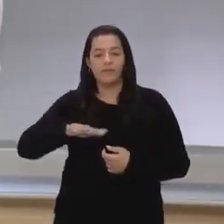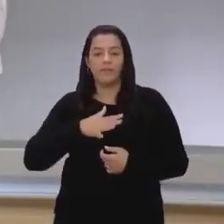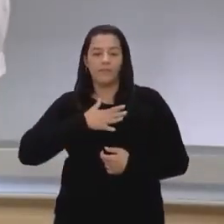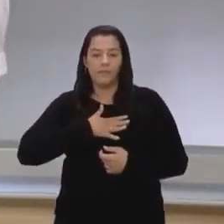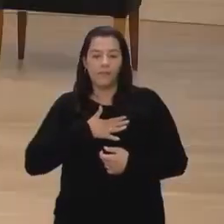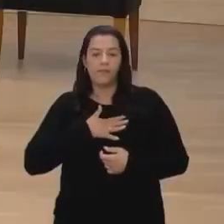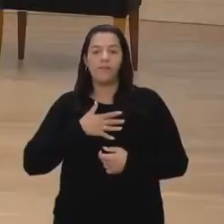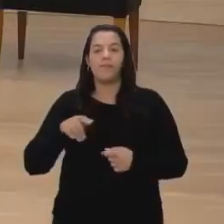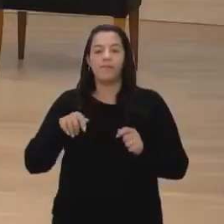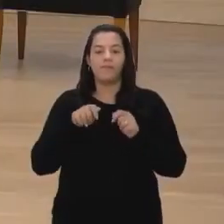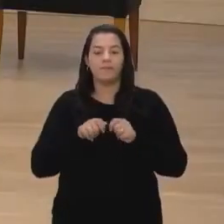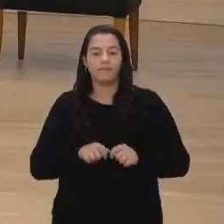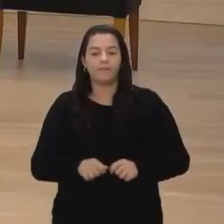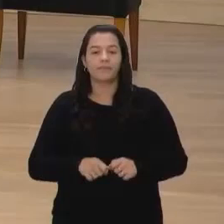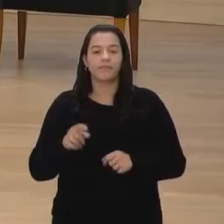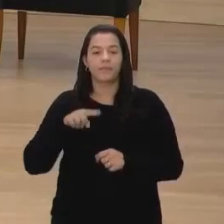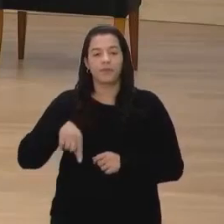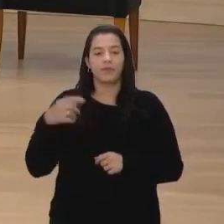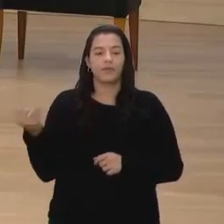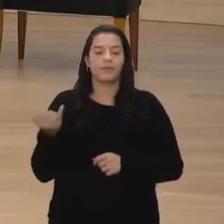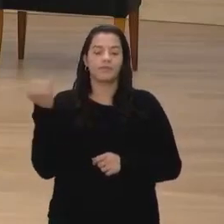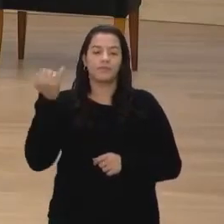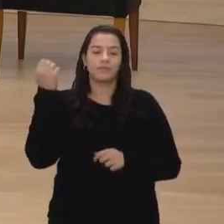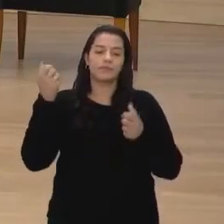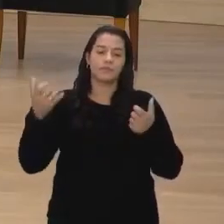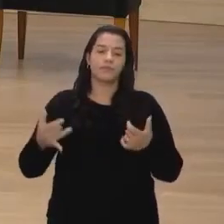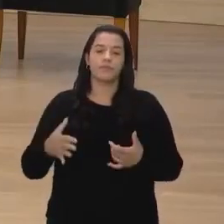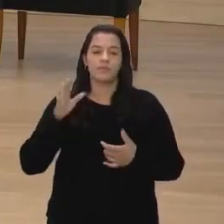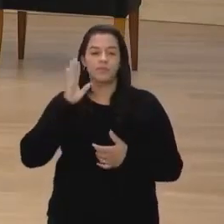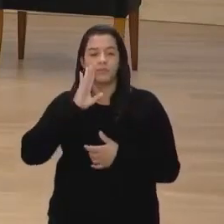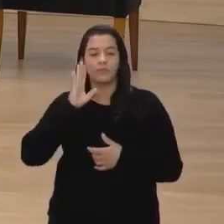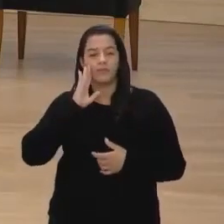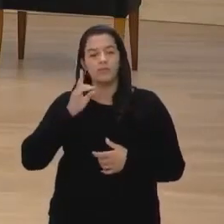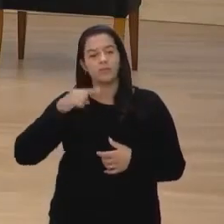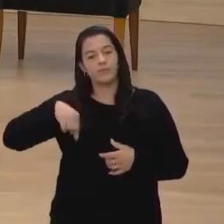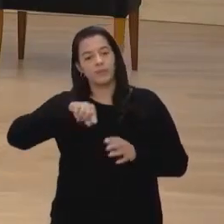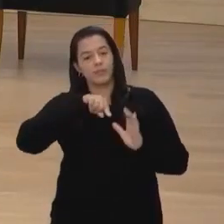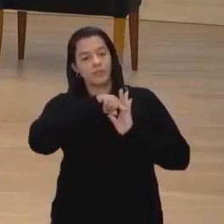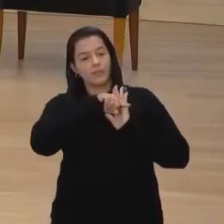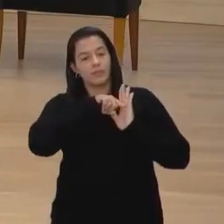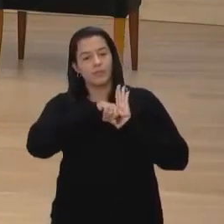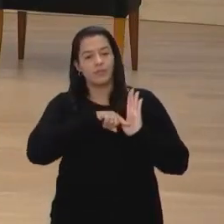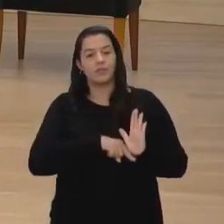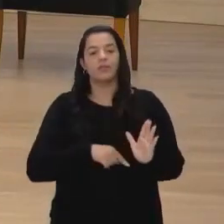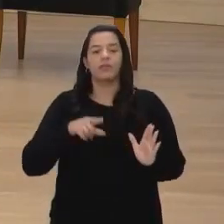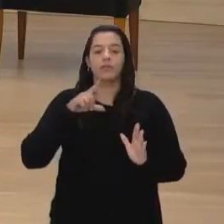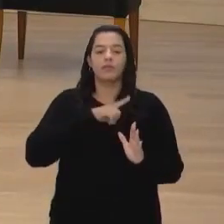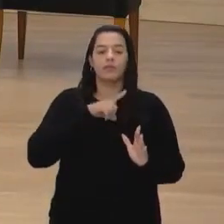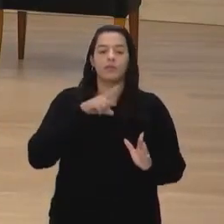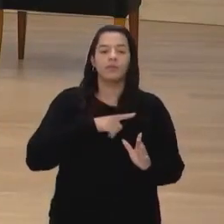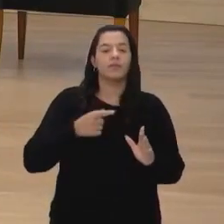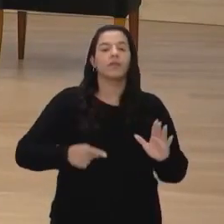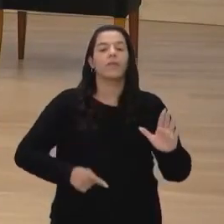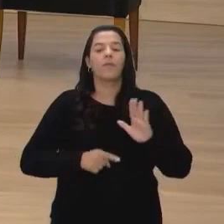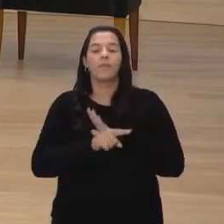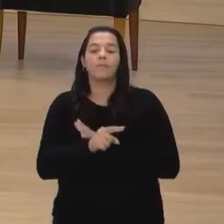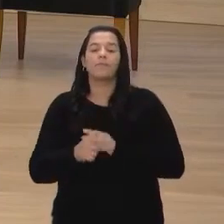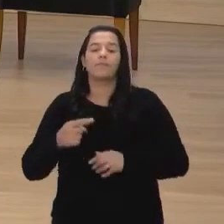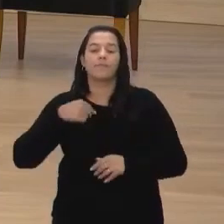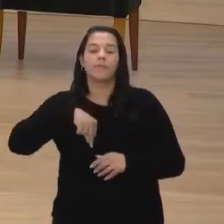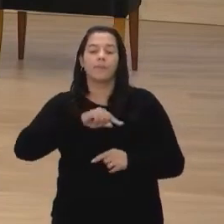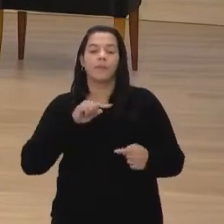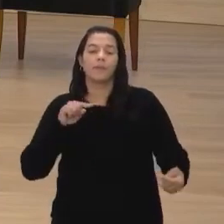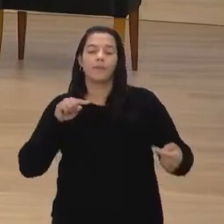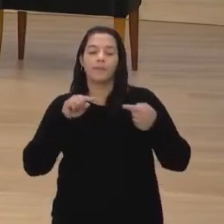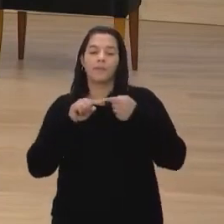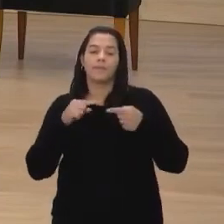Né? Provavelmente tem uma fundamentação, até legal, vou dar uma pesquisada também se tem alguma vamos falar,